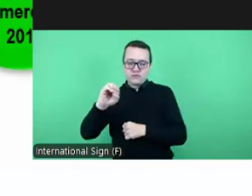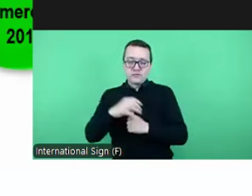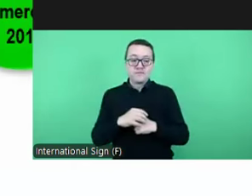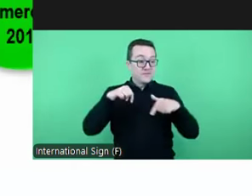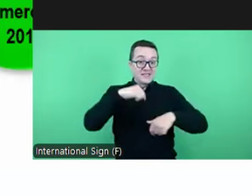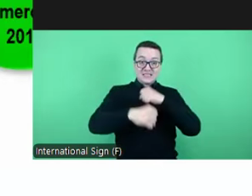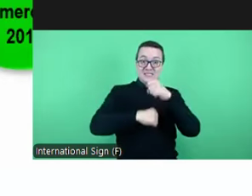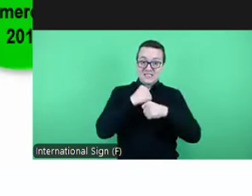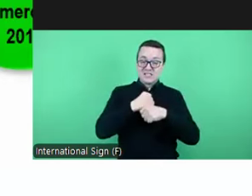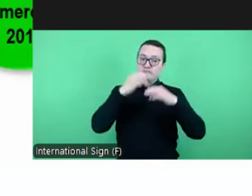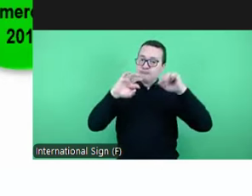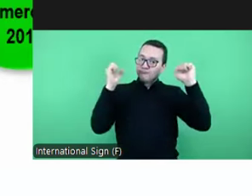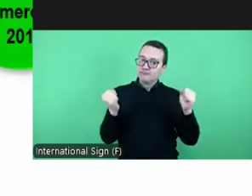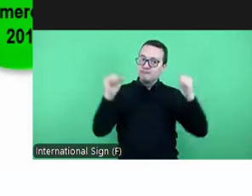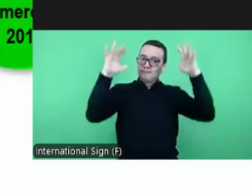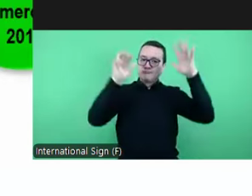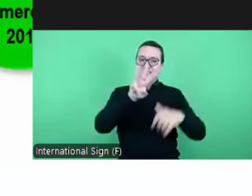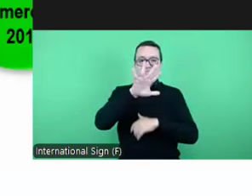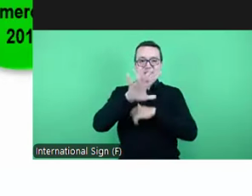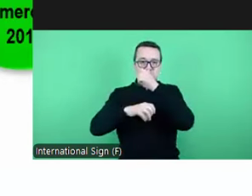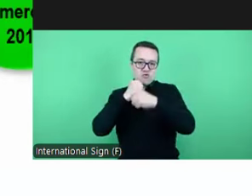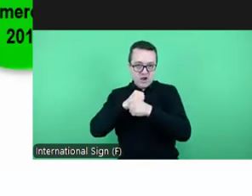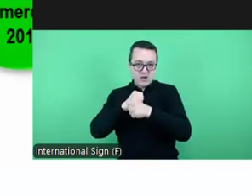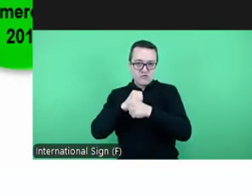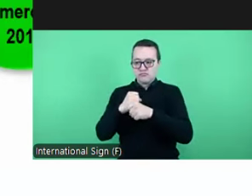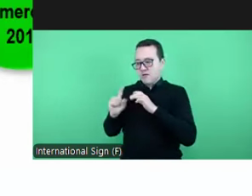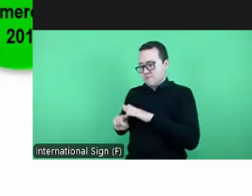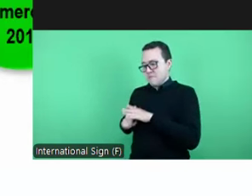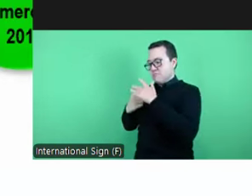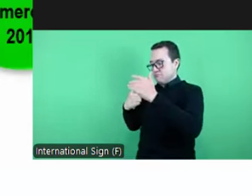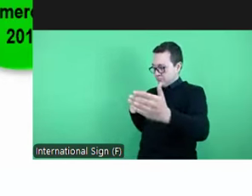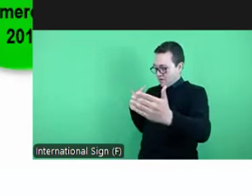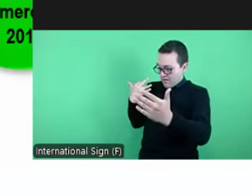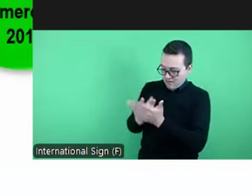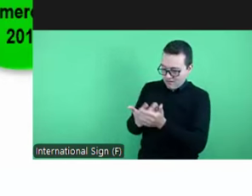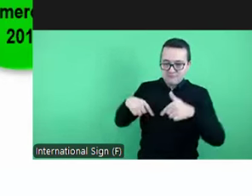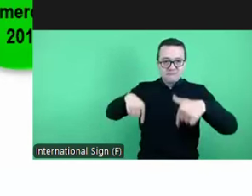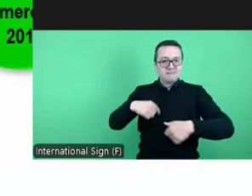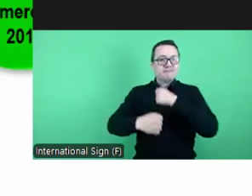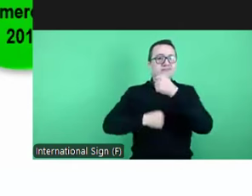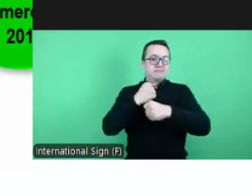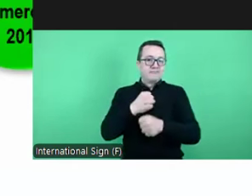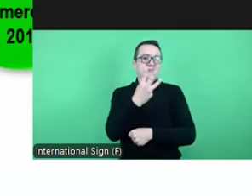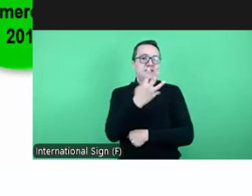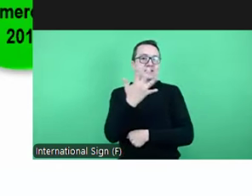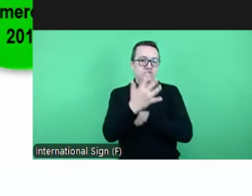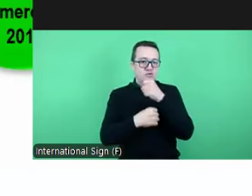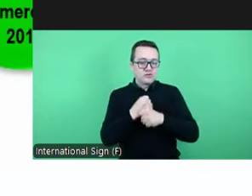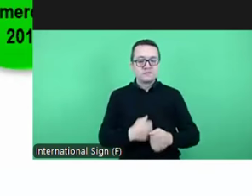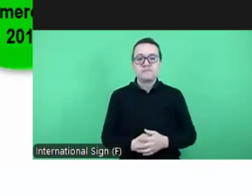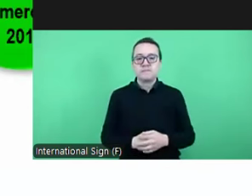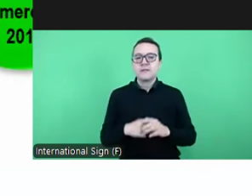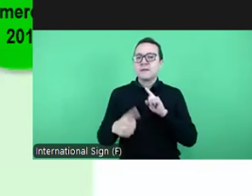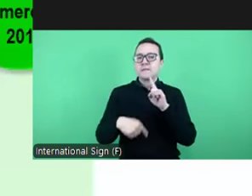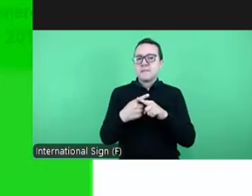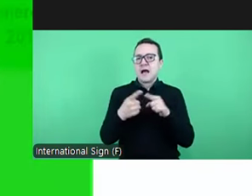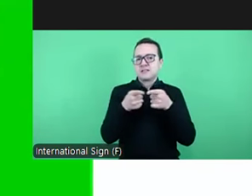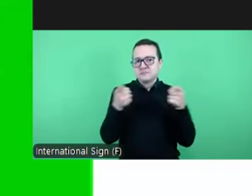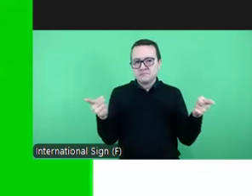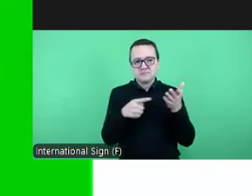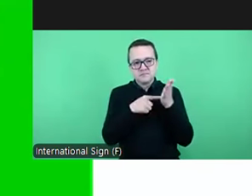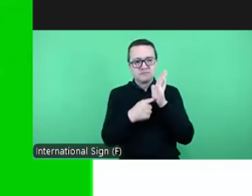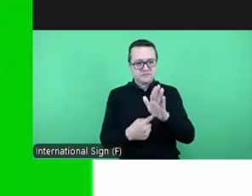de year we Saúde. celebrate 35 years of Que mais? our Vamos para o próximo. SUS. Estou com dificuldade de alterar os What slides, else?